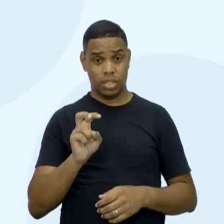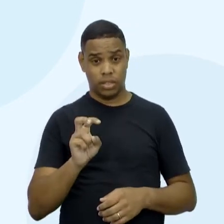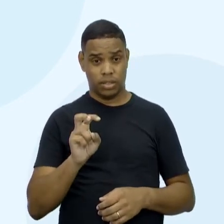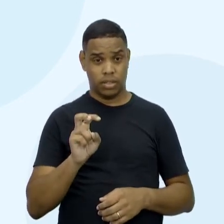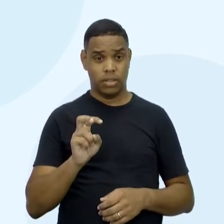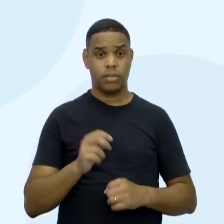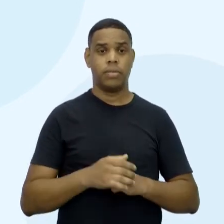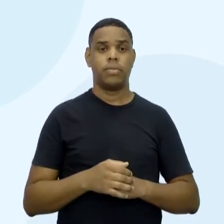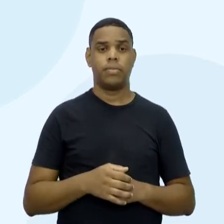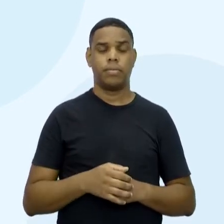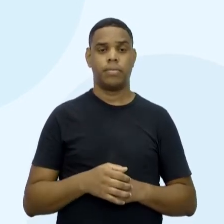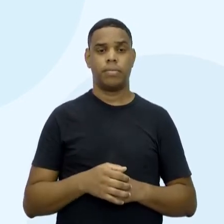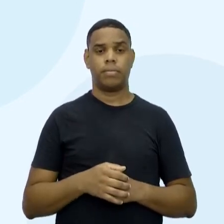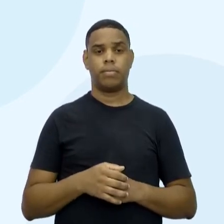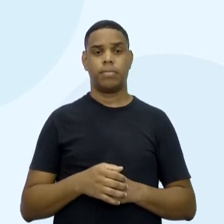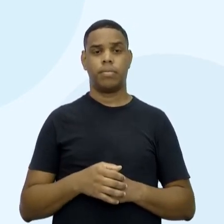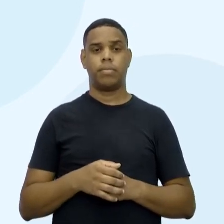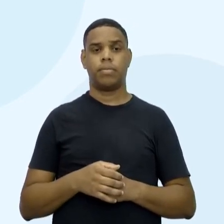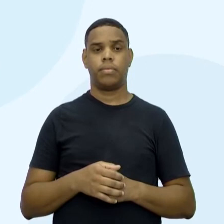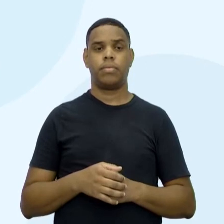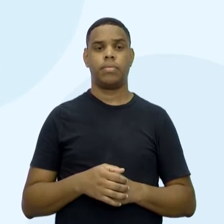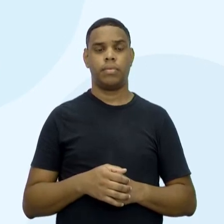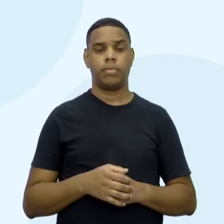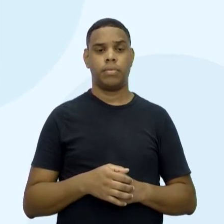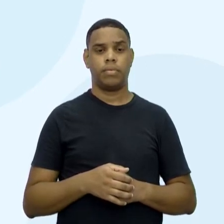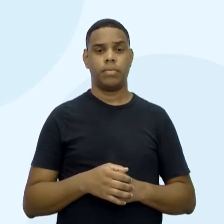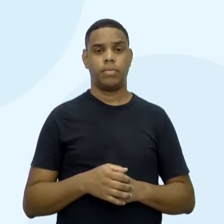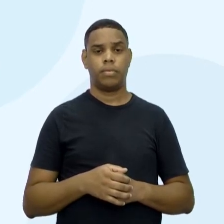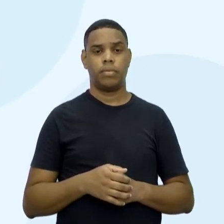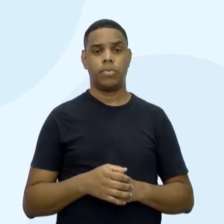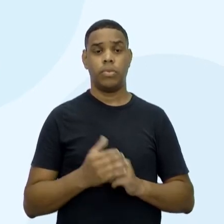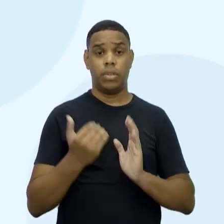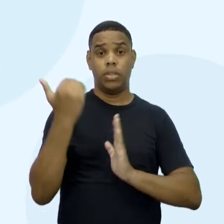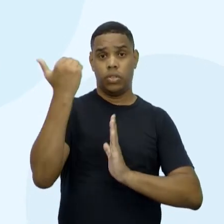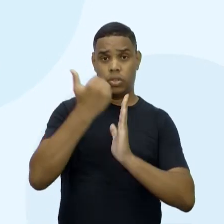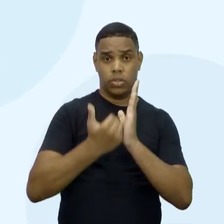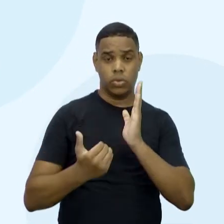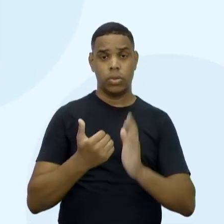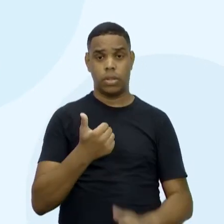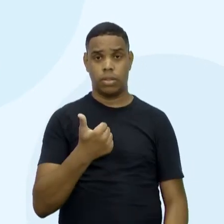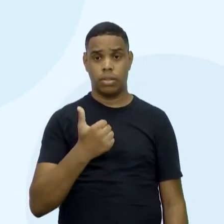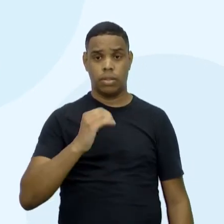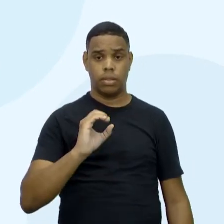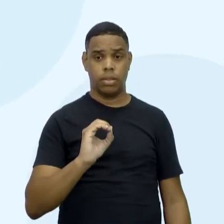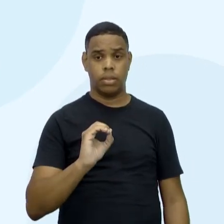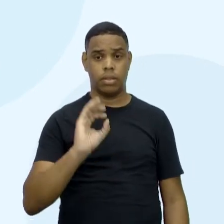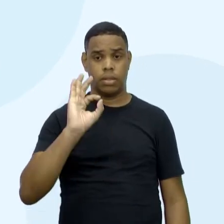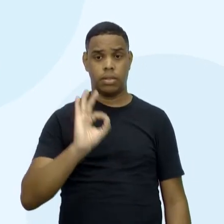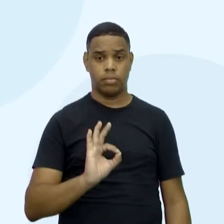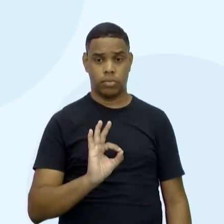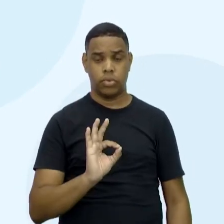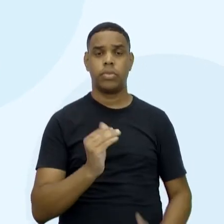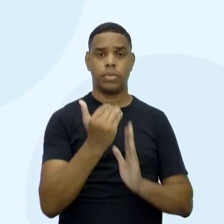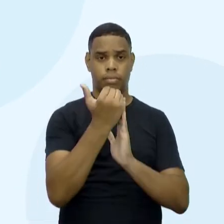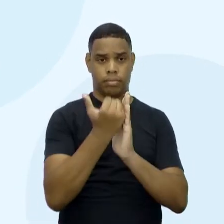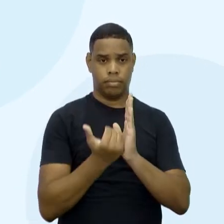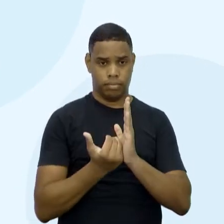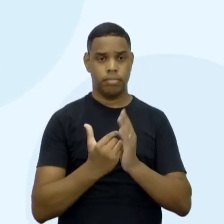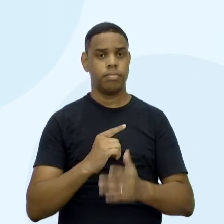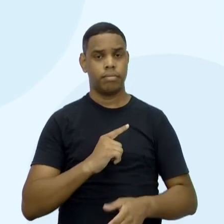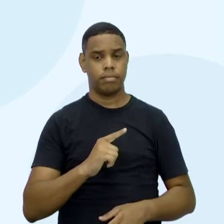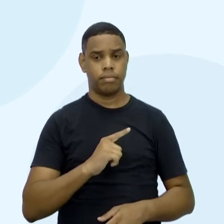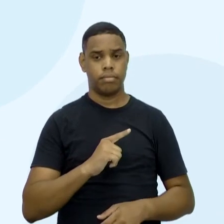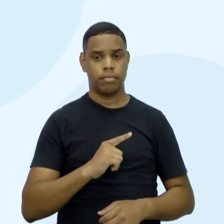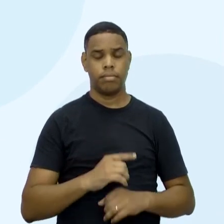pergunta A primeira pergunta, a gente tem um desconto de 10%. Conceder